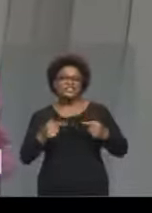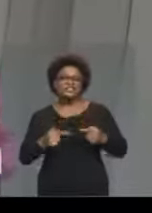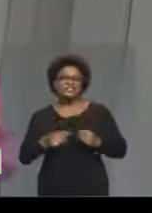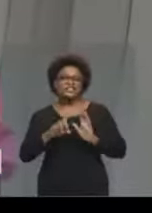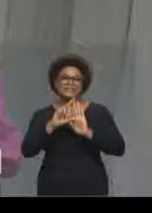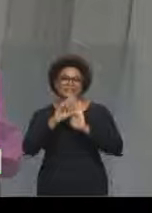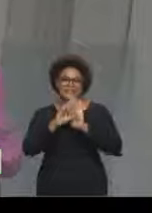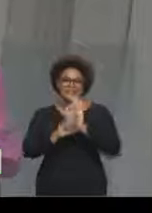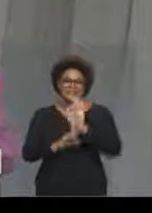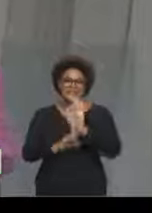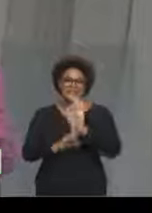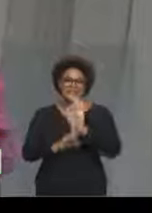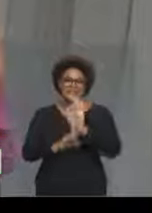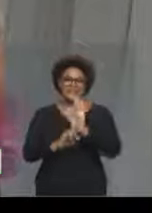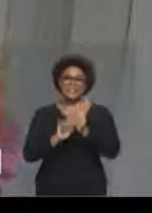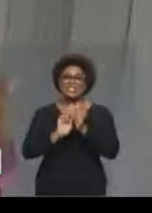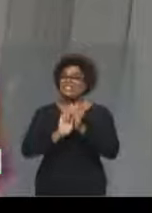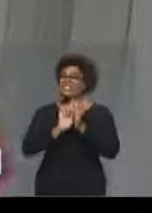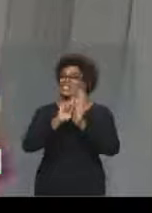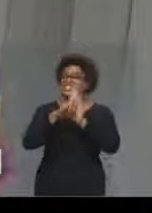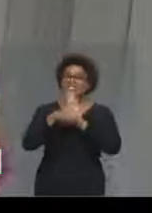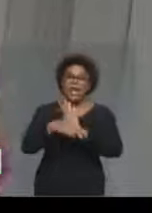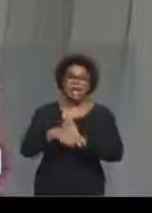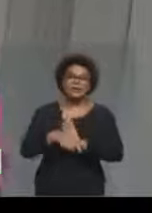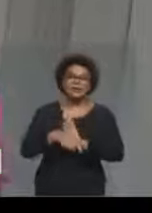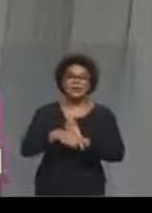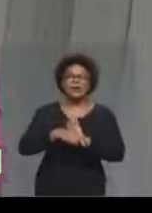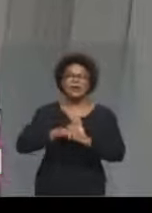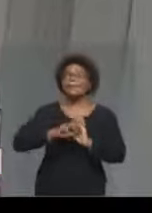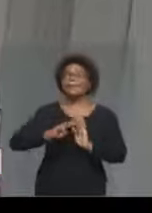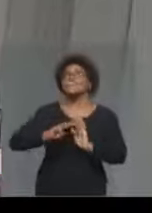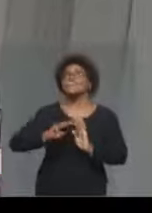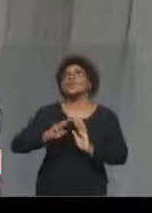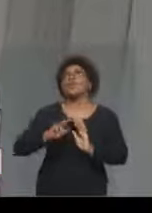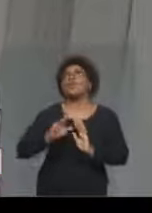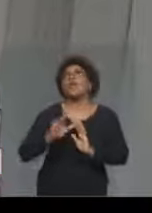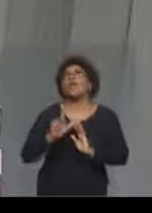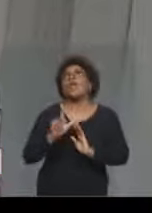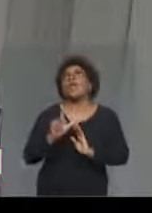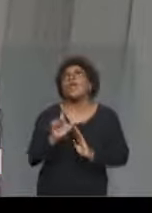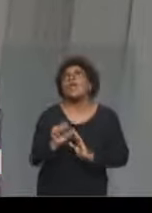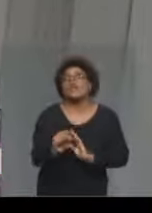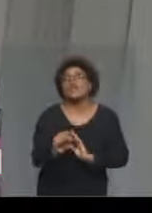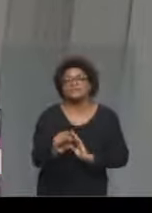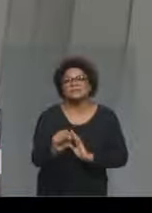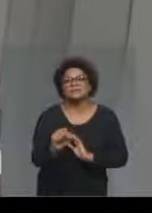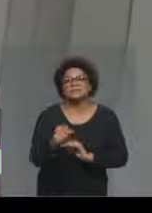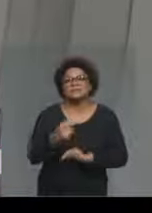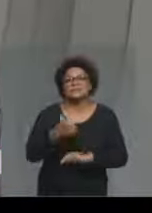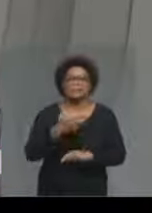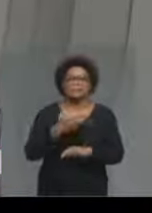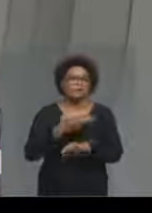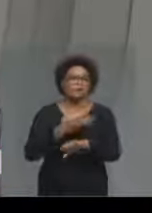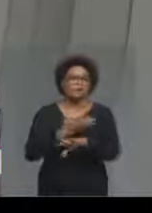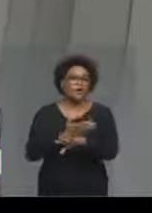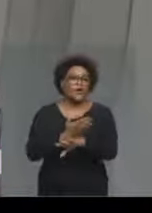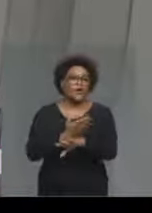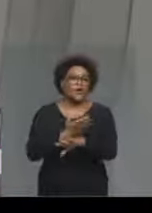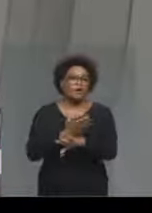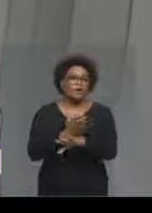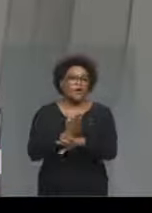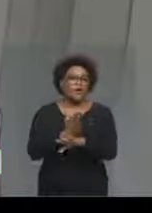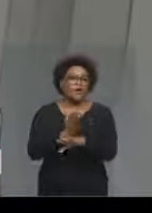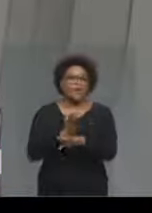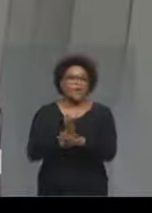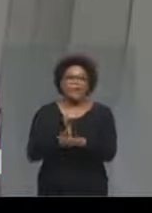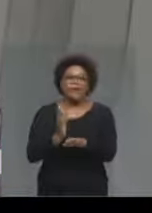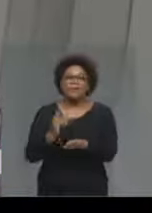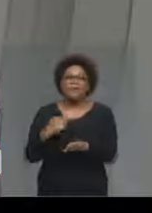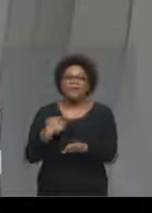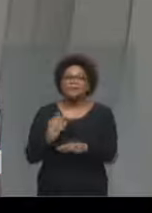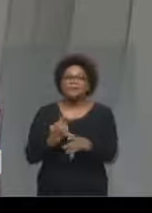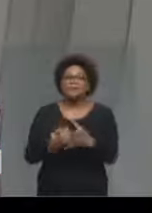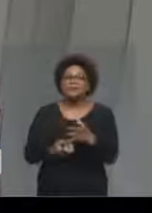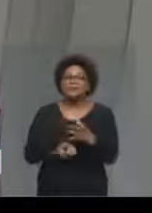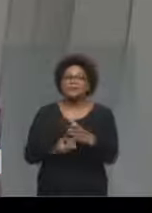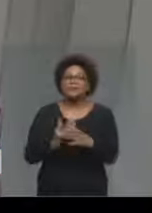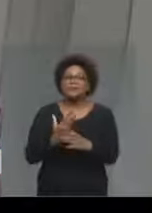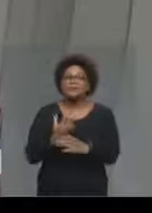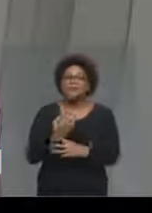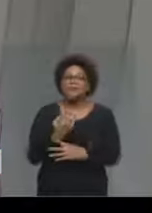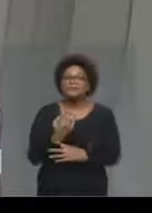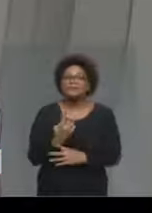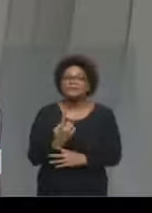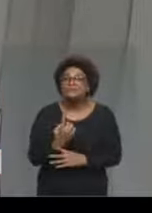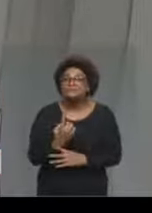gêneros textuais são milhões. A todo momento, nós criamos um gênero textual